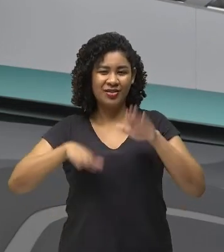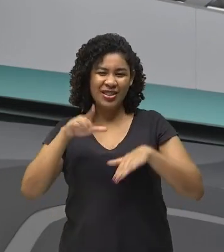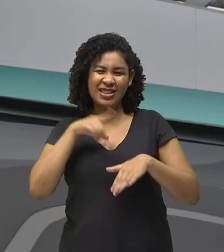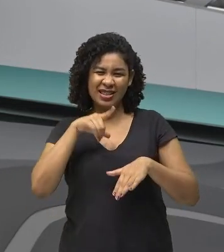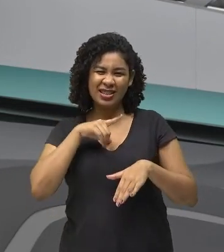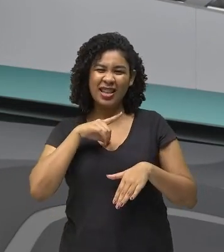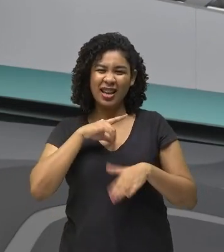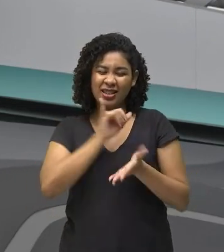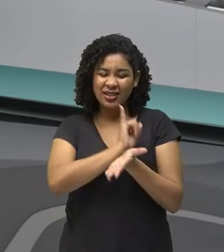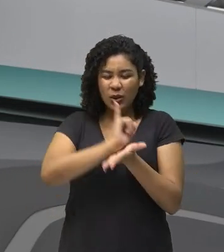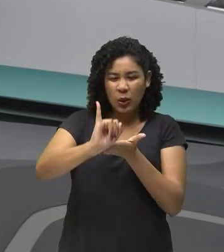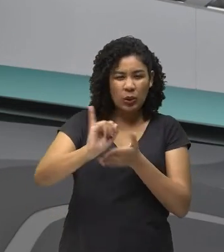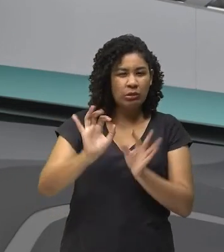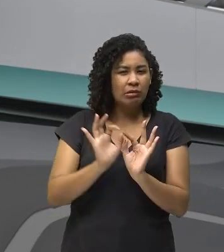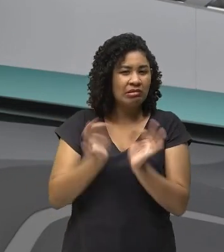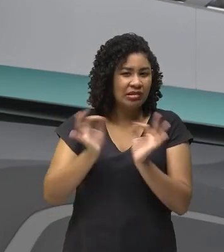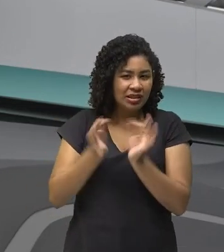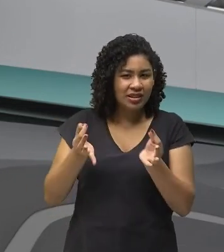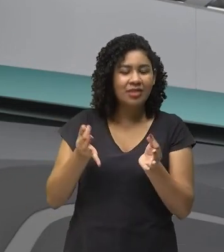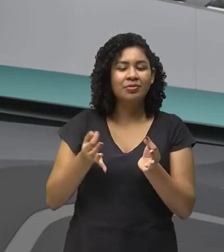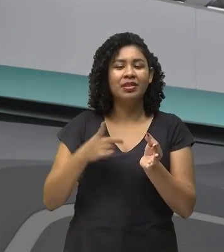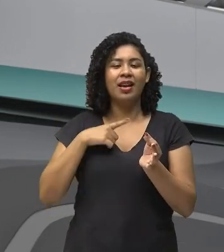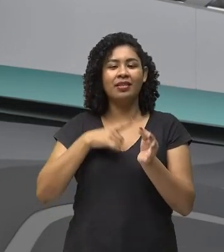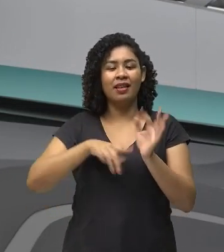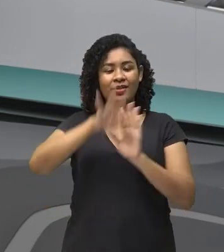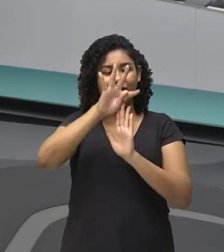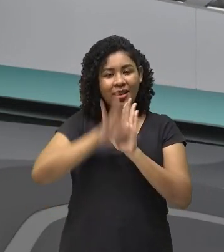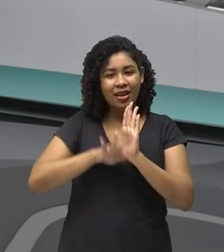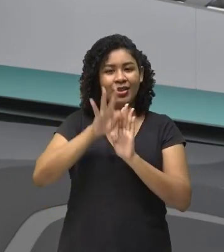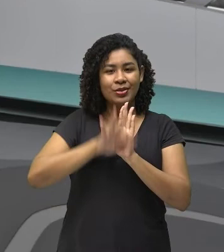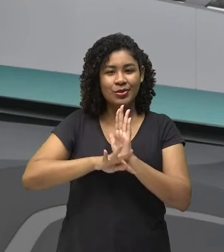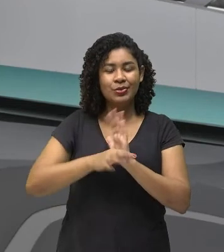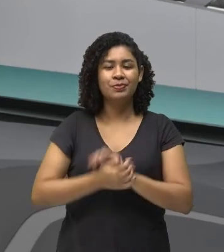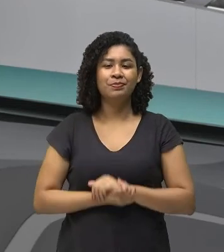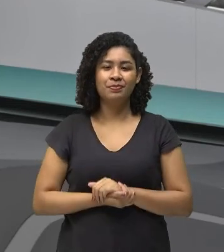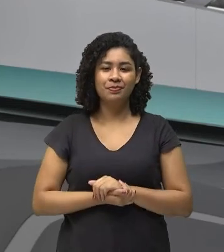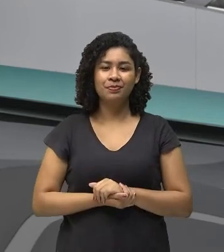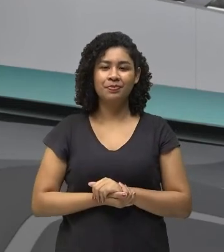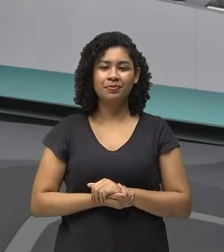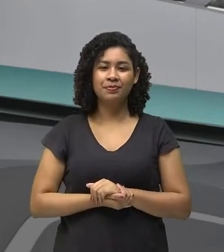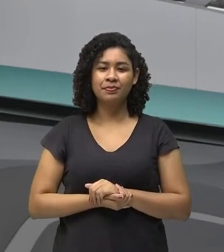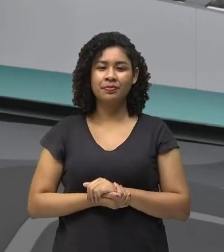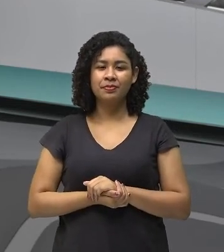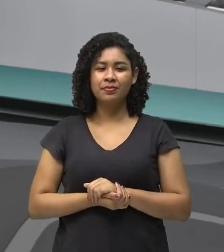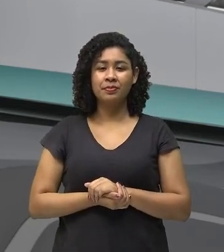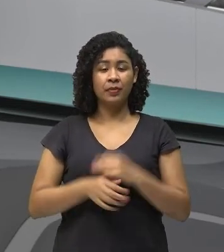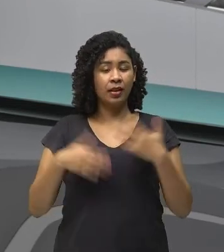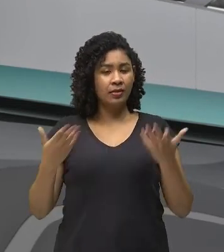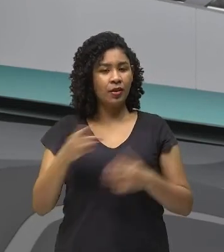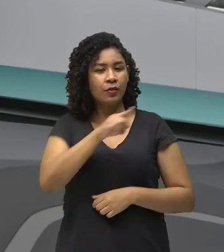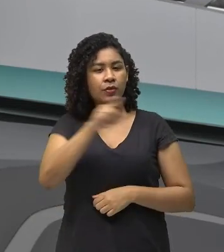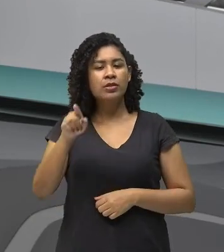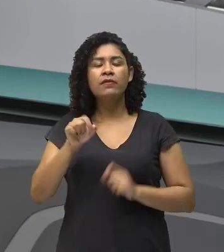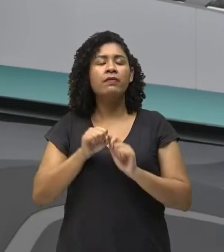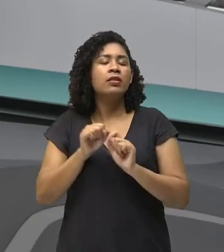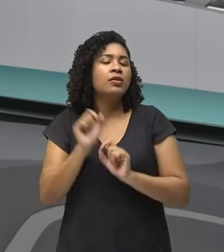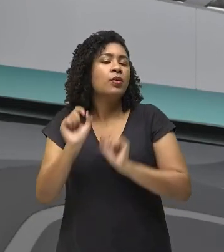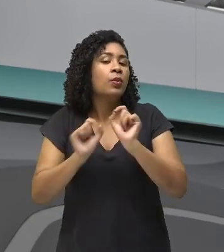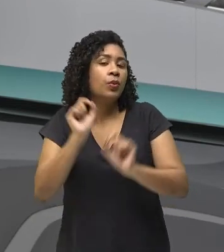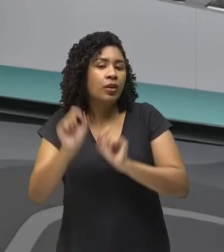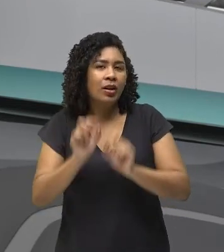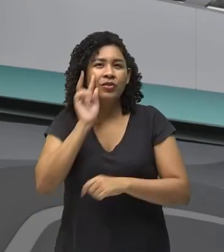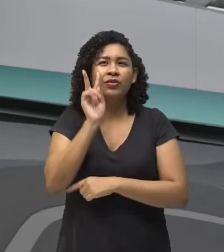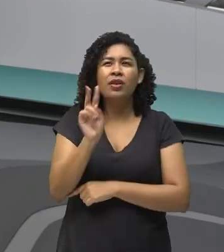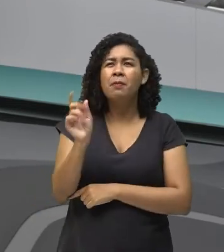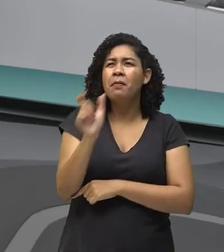né? O texto, Computer Science, fala disso, disso, disso. Então, o que você faz? Vê a palavra do título, vê se